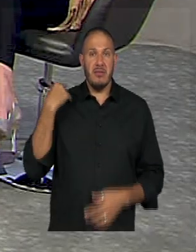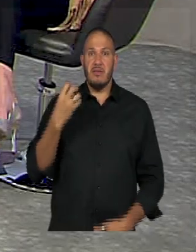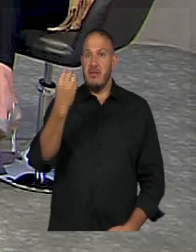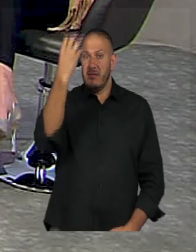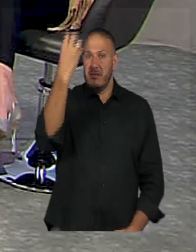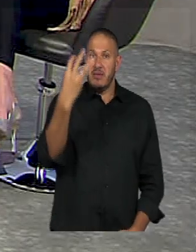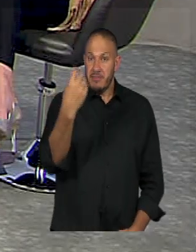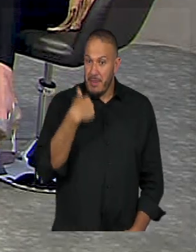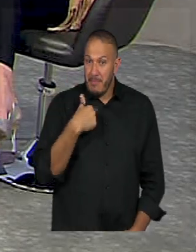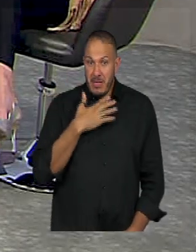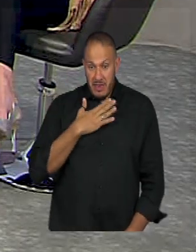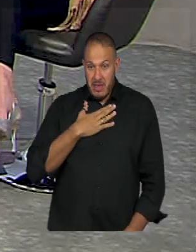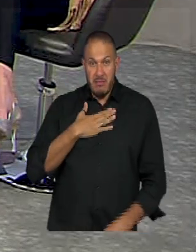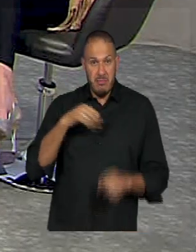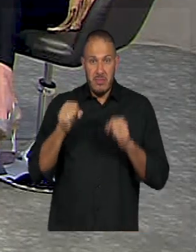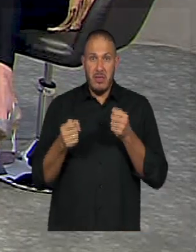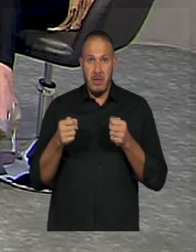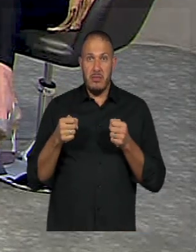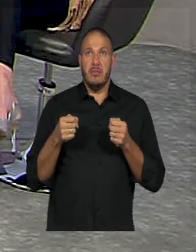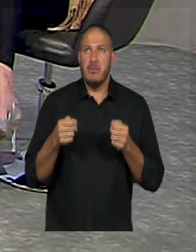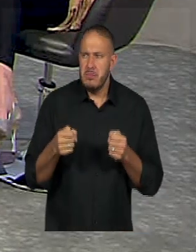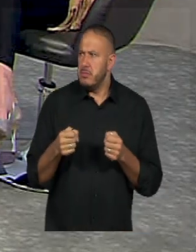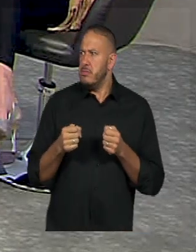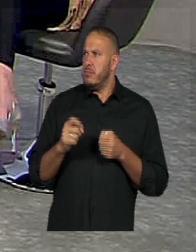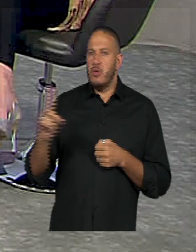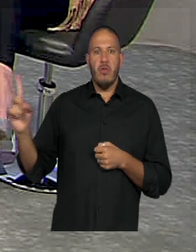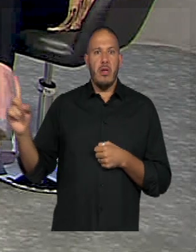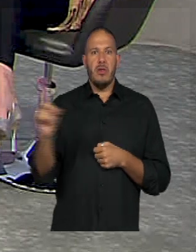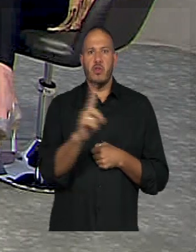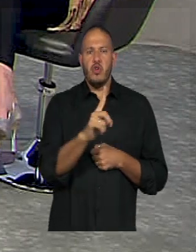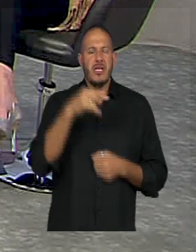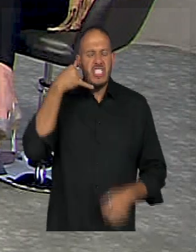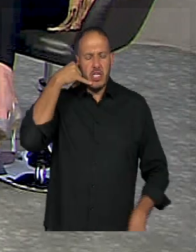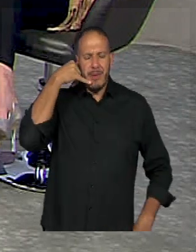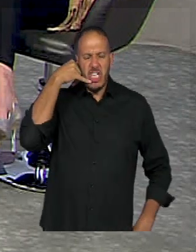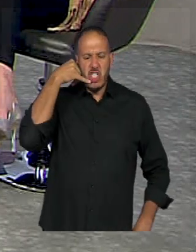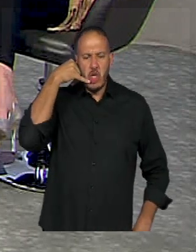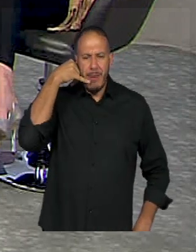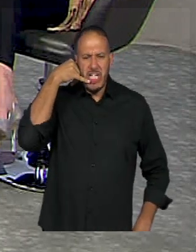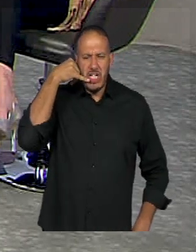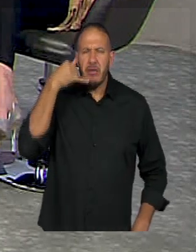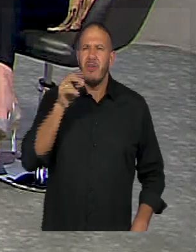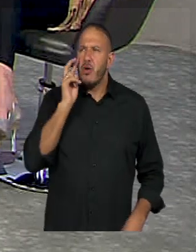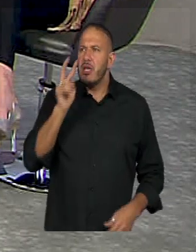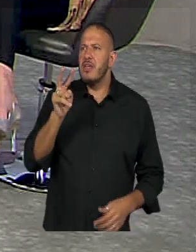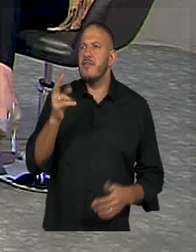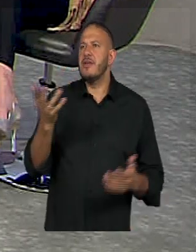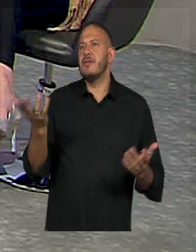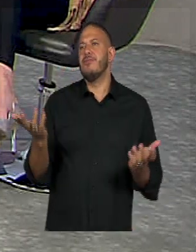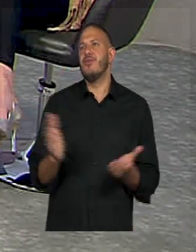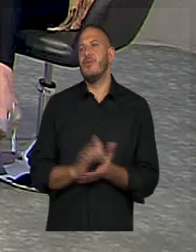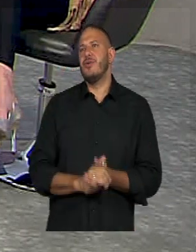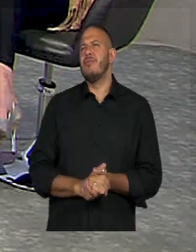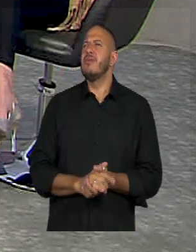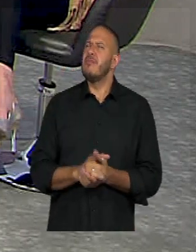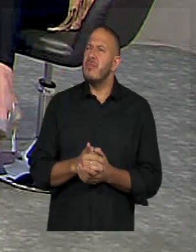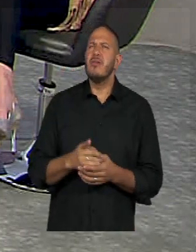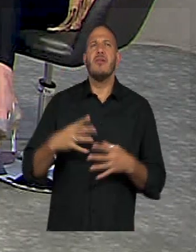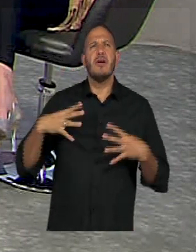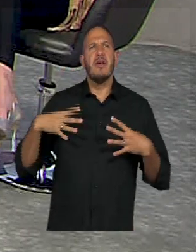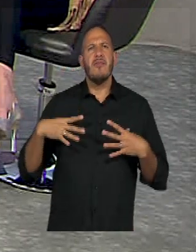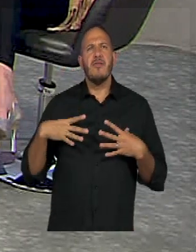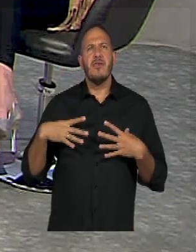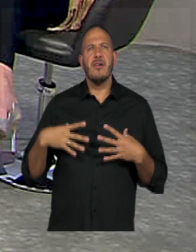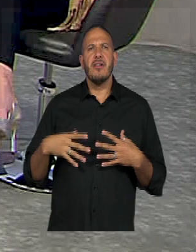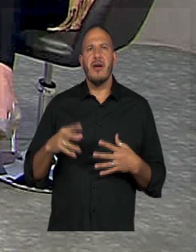sinal verde para mim e o cara entrou falando no celular e bem devagarinho. Aí eu olhei para a cara dele e falei assim, folgado. Que